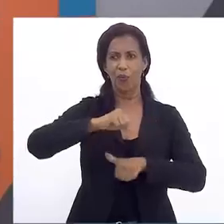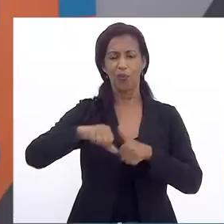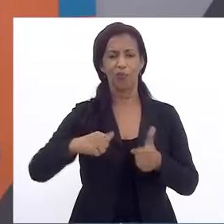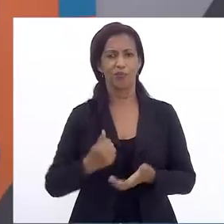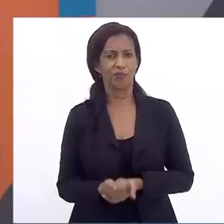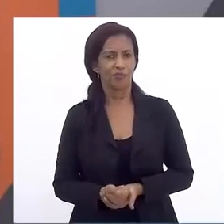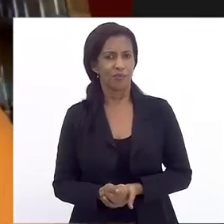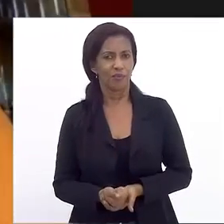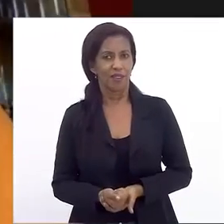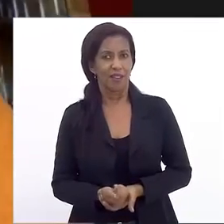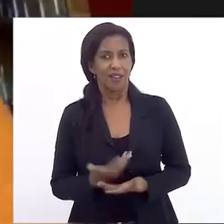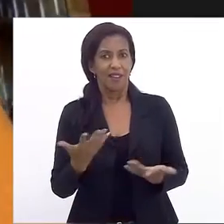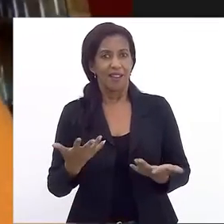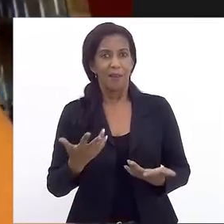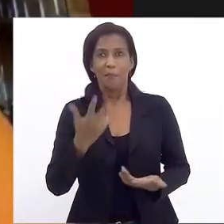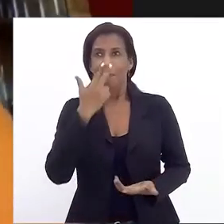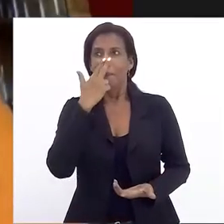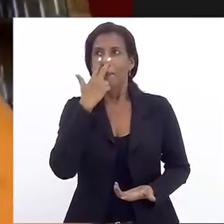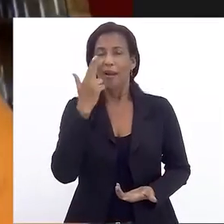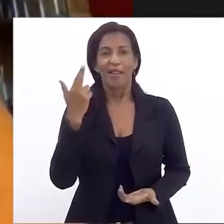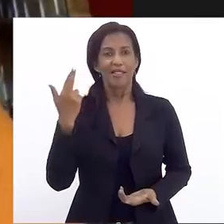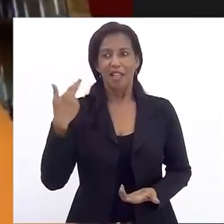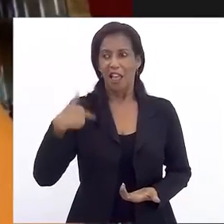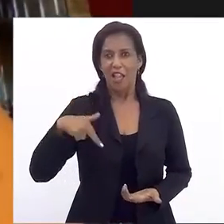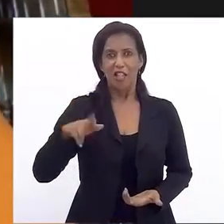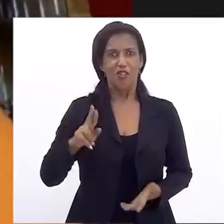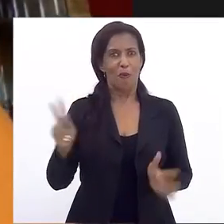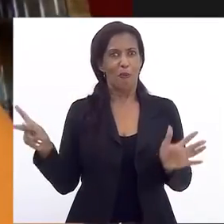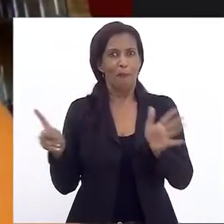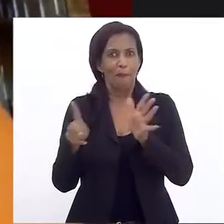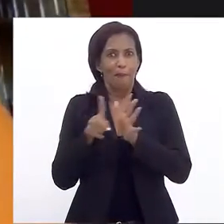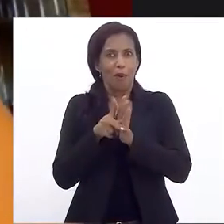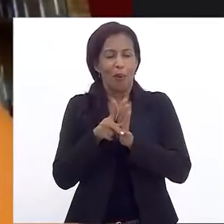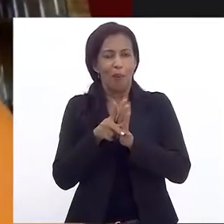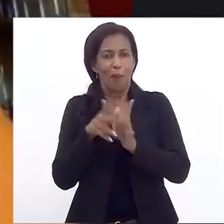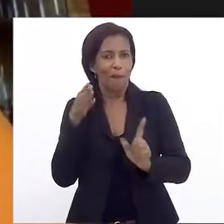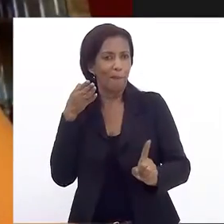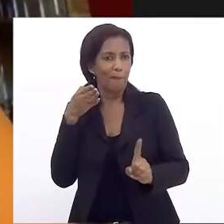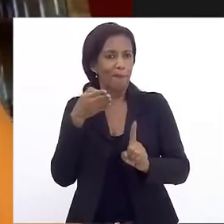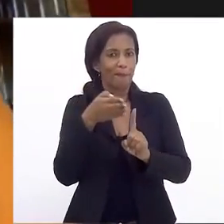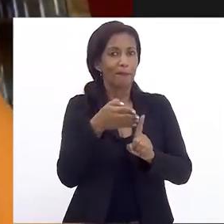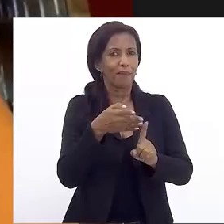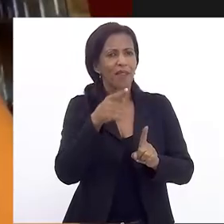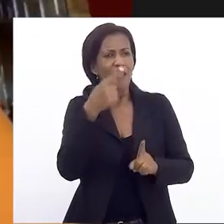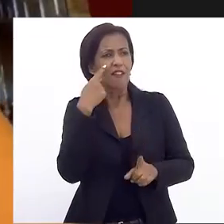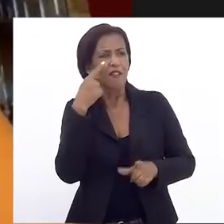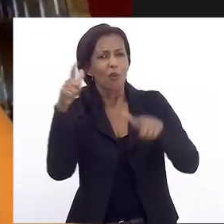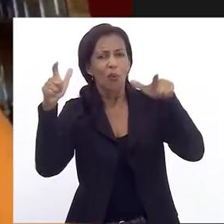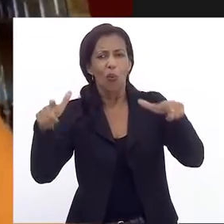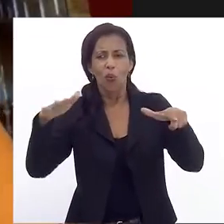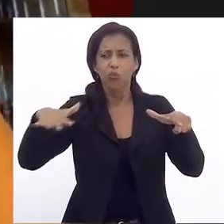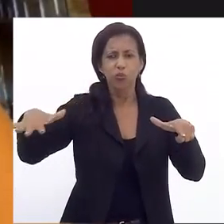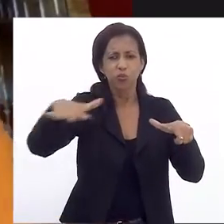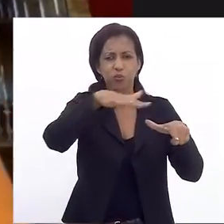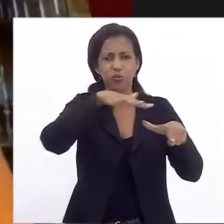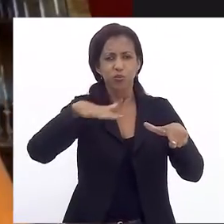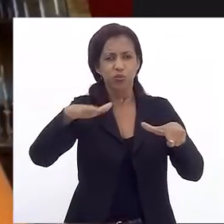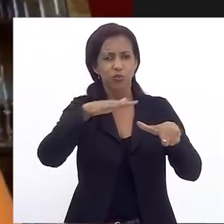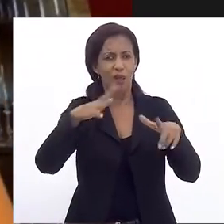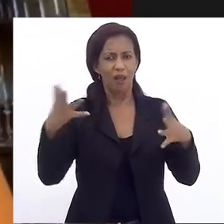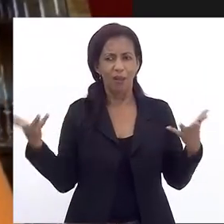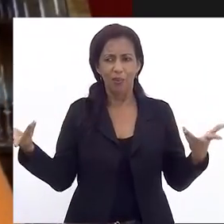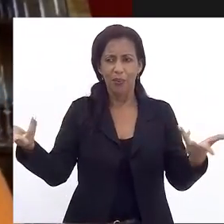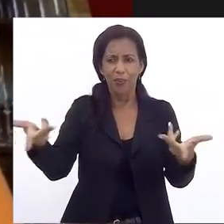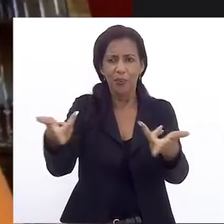olhos. A religião dela, porque a meta dela é ver aquela lagoa, e graças a Deus